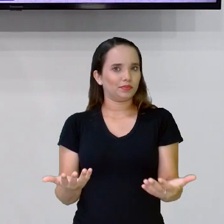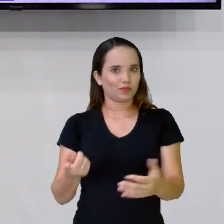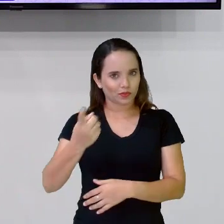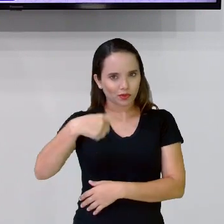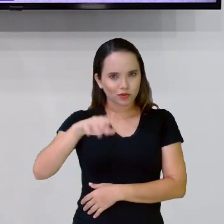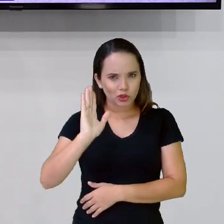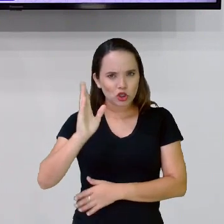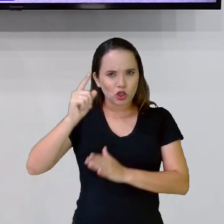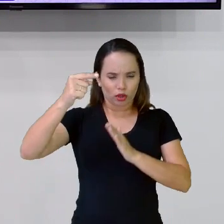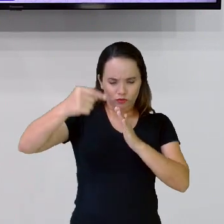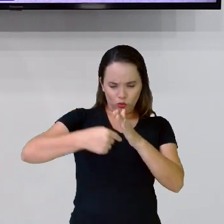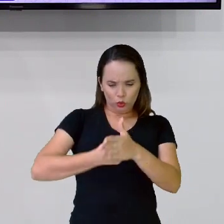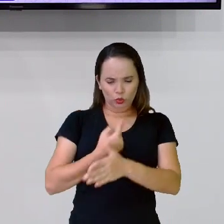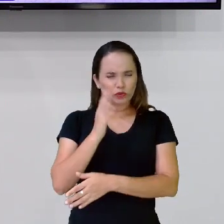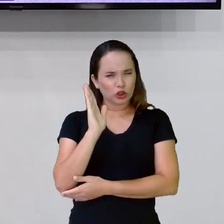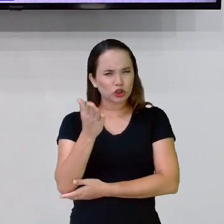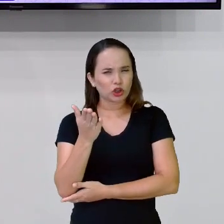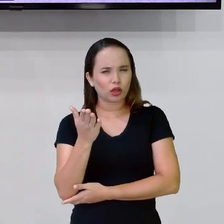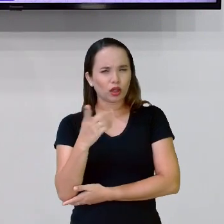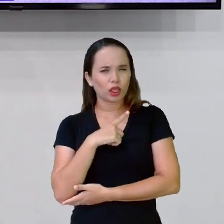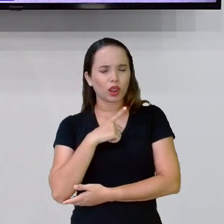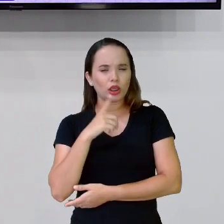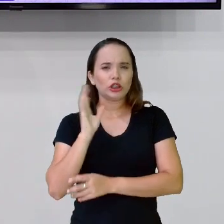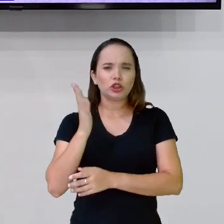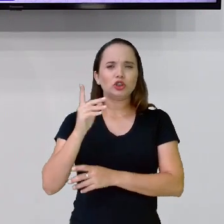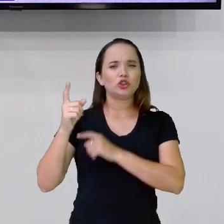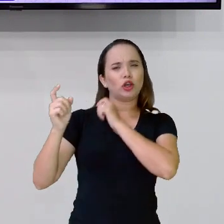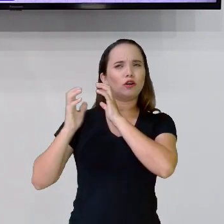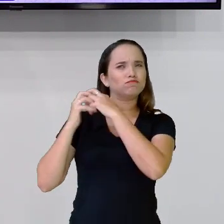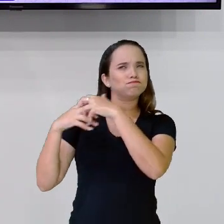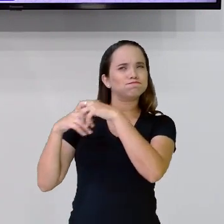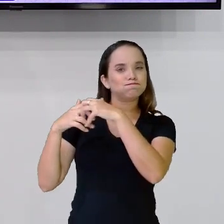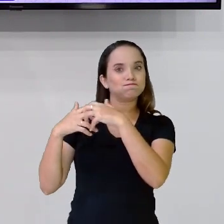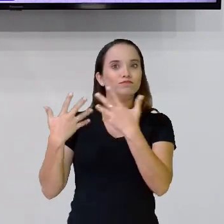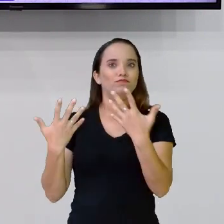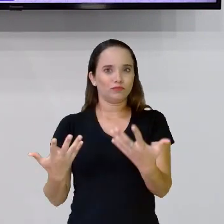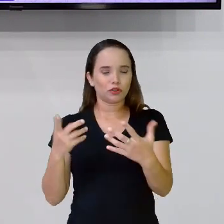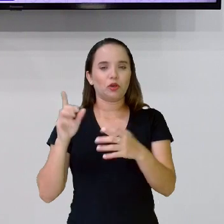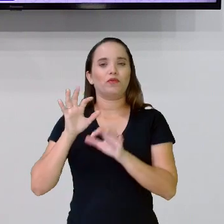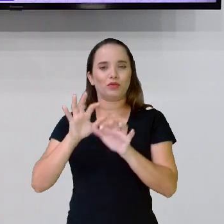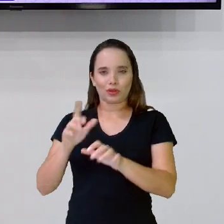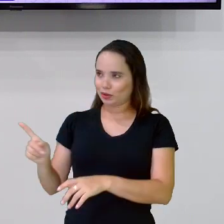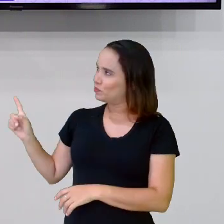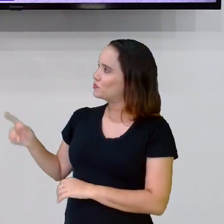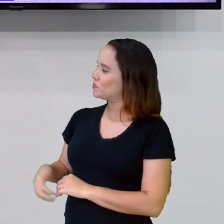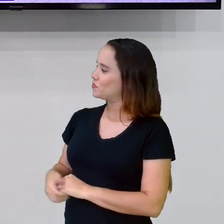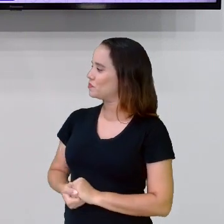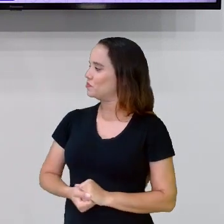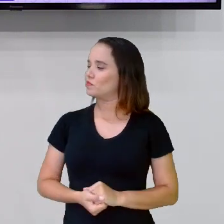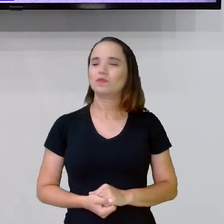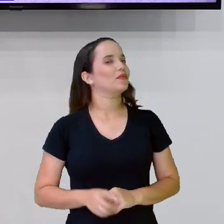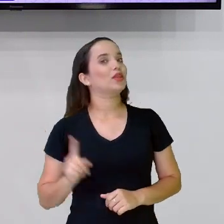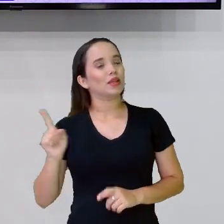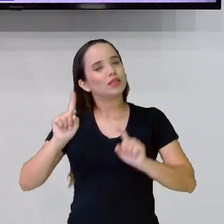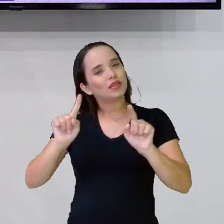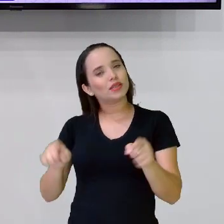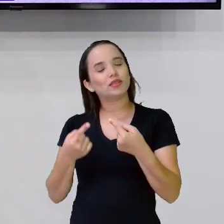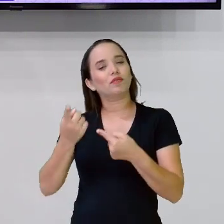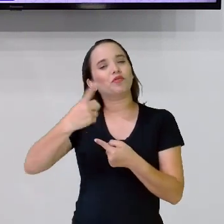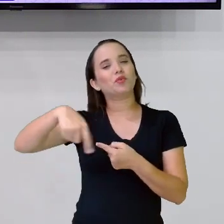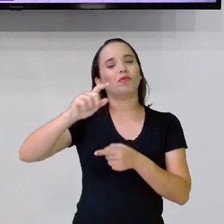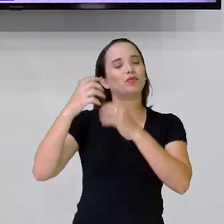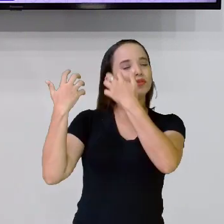se perguntaram, já refletiram sobre isso? Fica aí, né, essa reflexão, né, esse desafio aí para